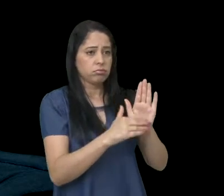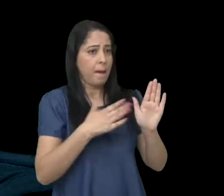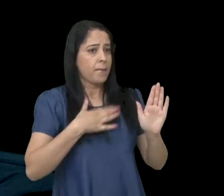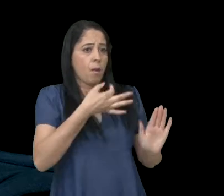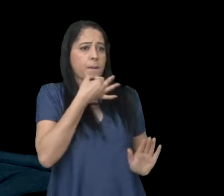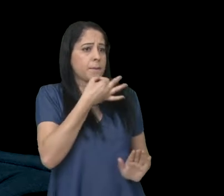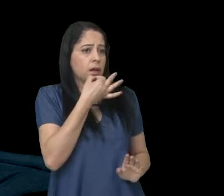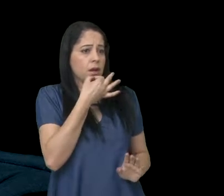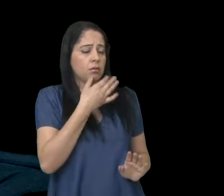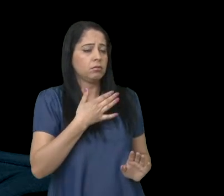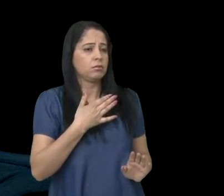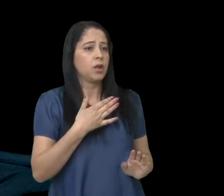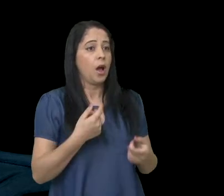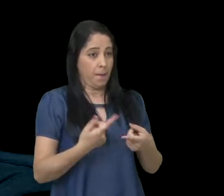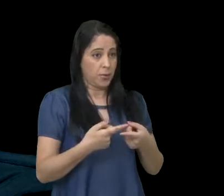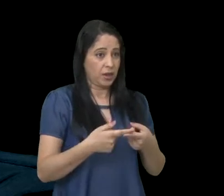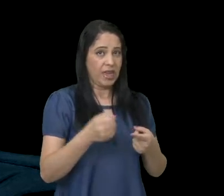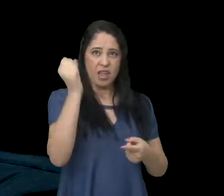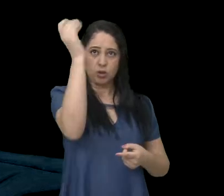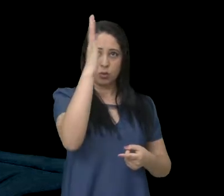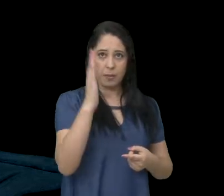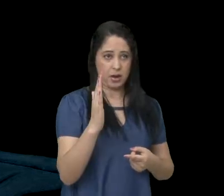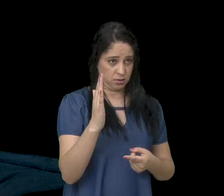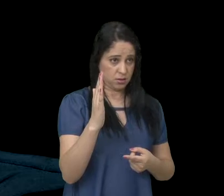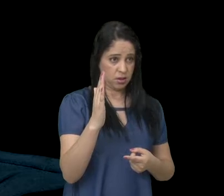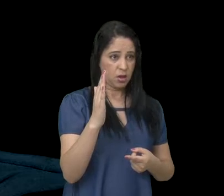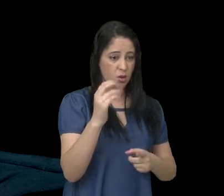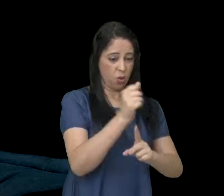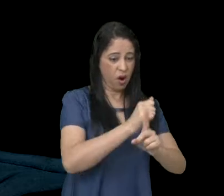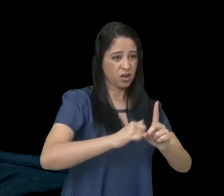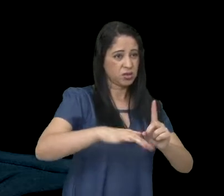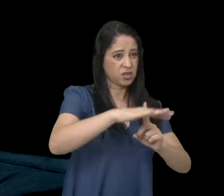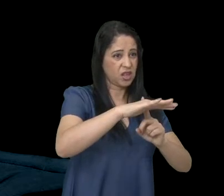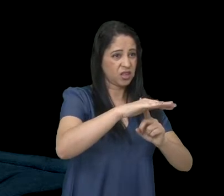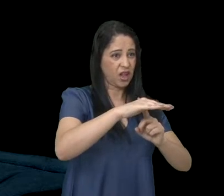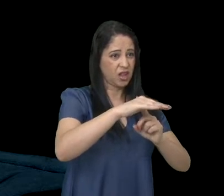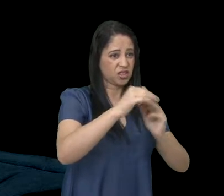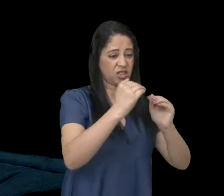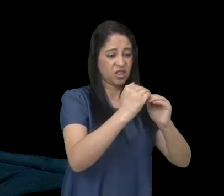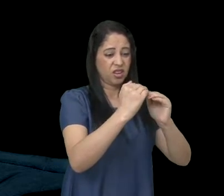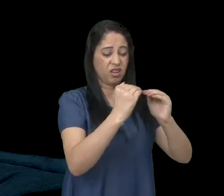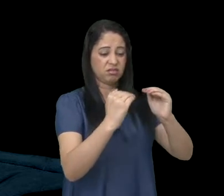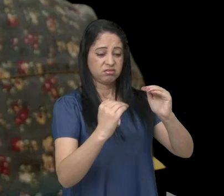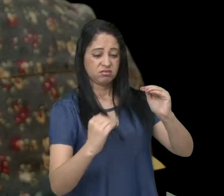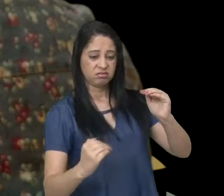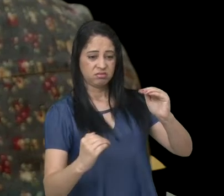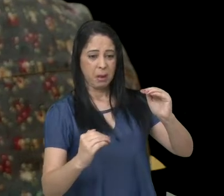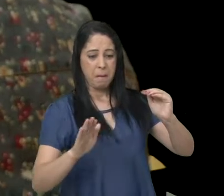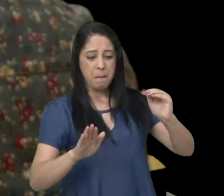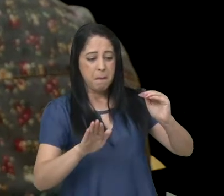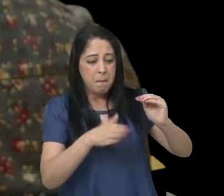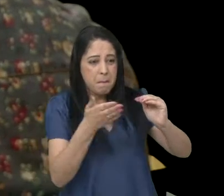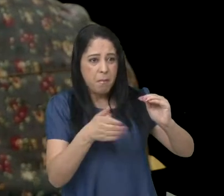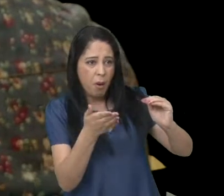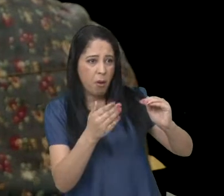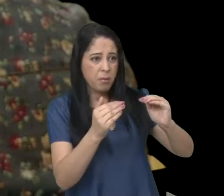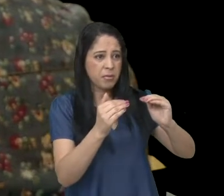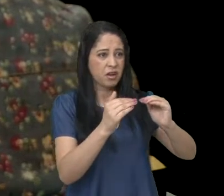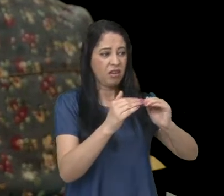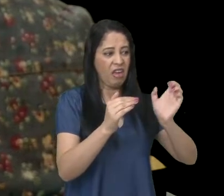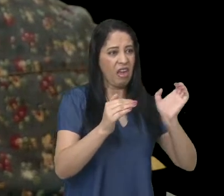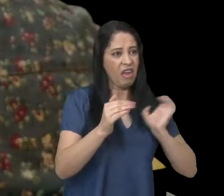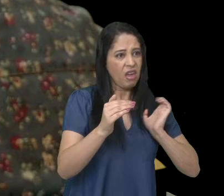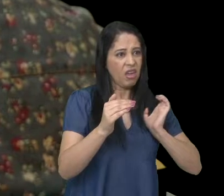que existe hoje no Brasil uma injustiça social muito grande, né? Nós temos aí, infelizmente, uma